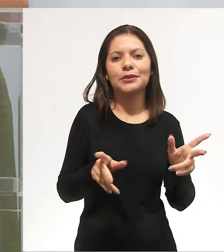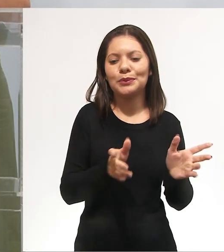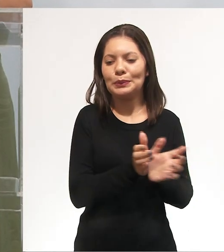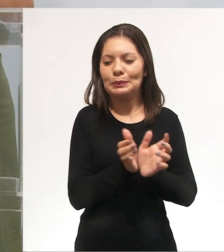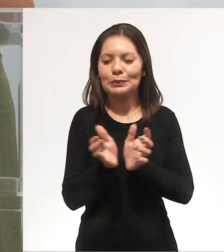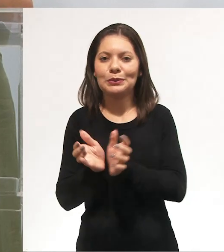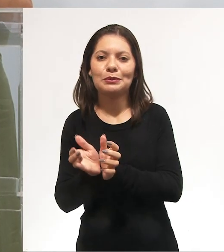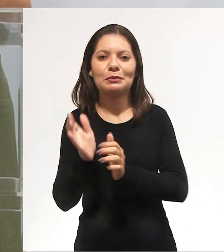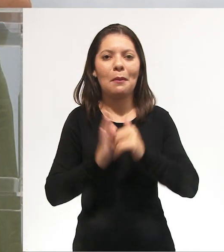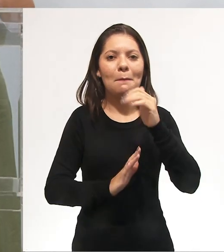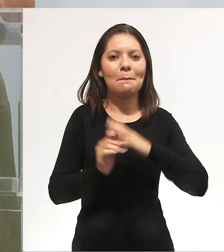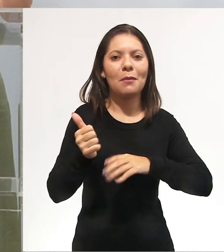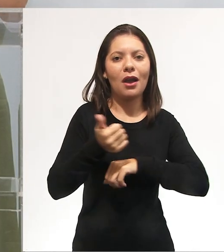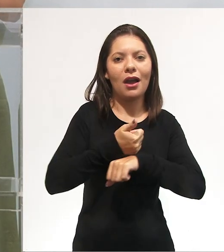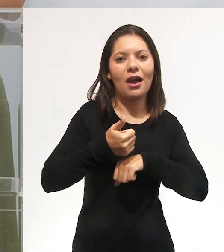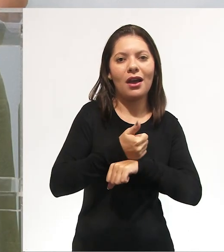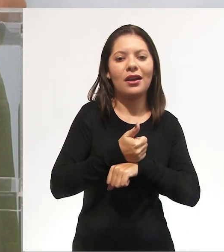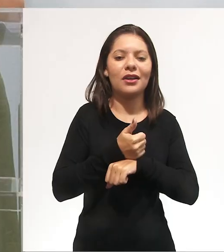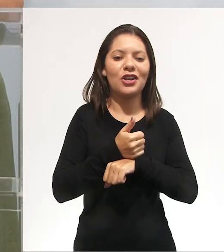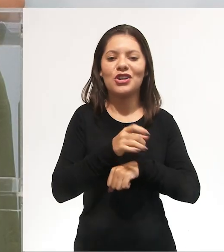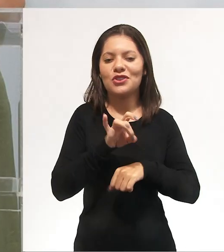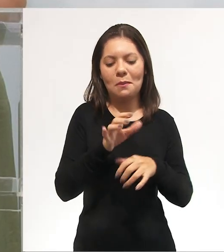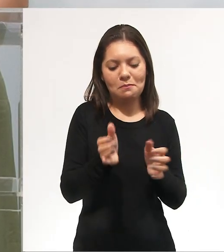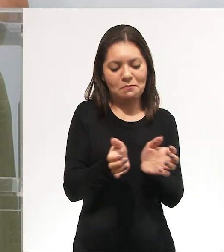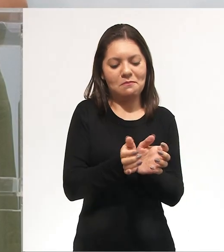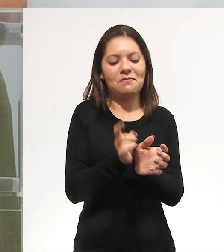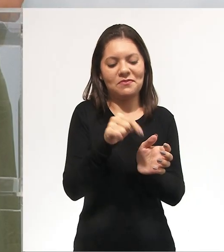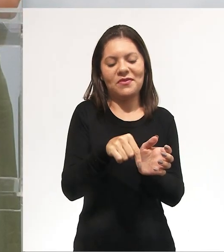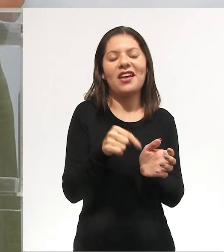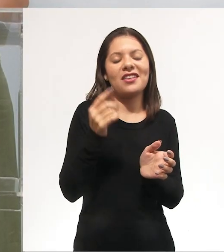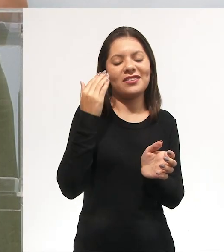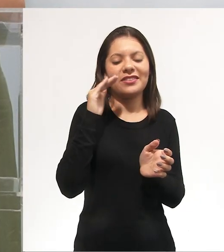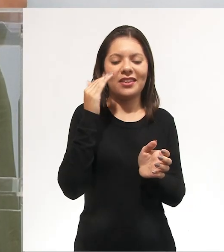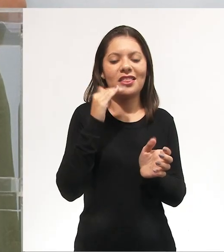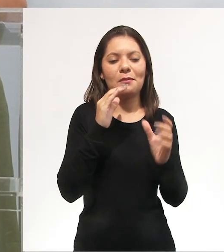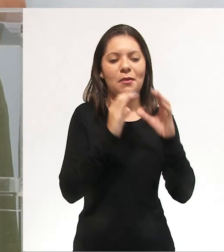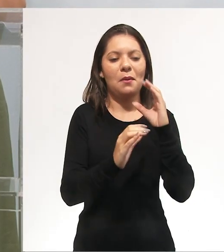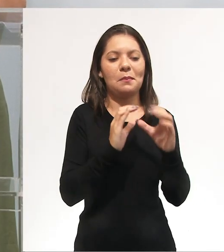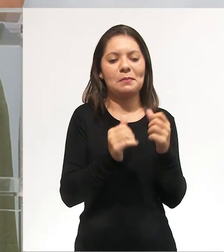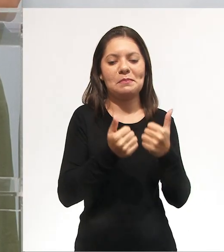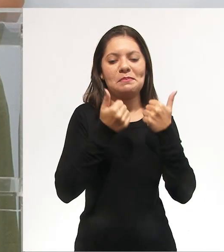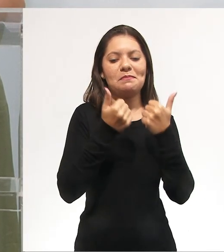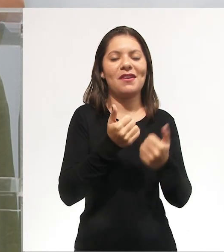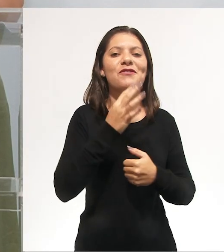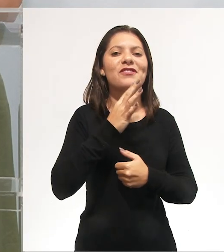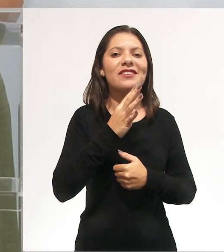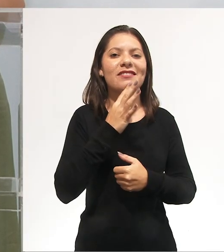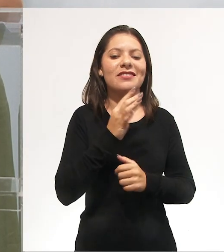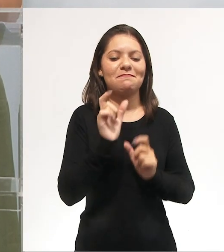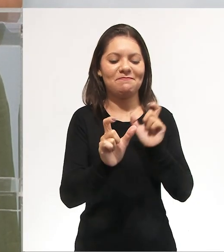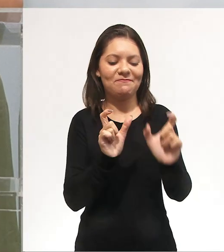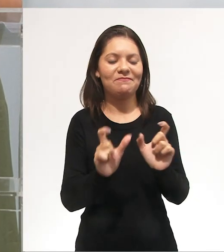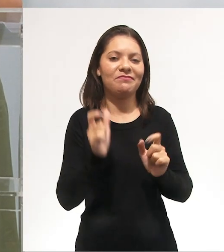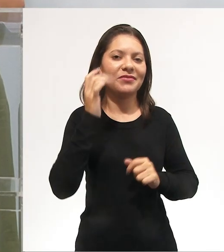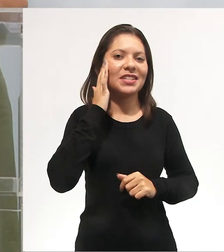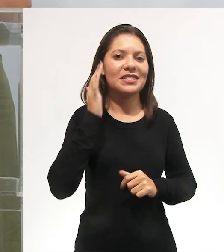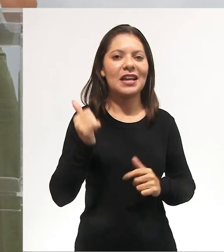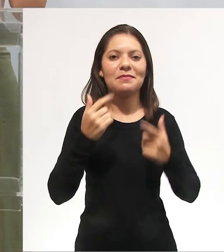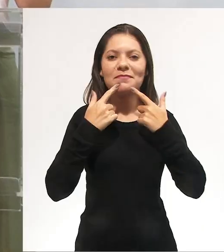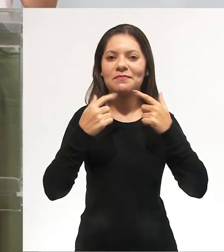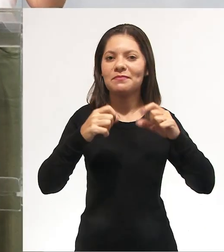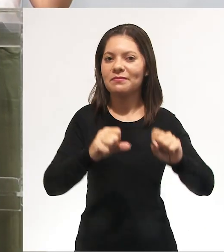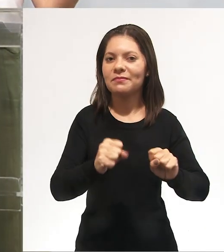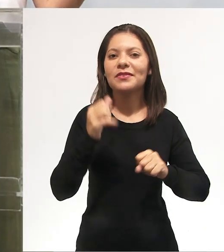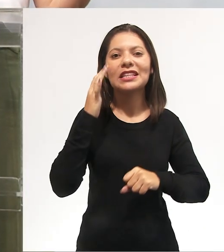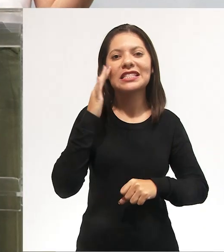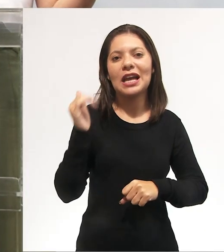diferenças, né, que ali quem é do grupo, do meio, né, daquela mesma profissão, vai conhecer, vai dominar melhor aquela linguagem do